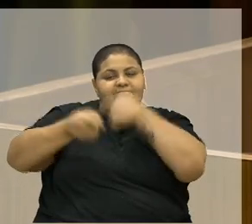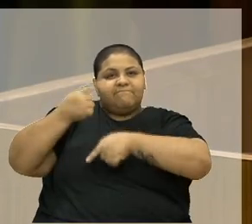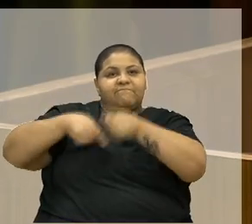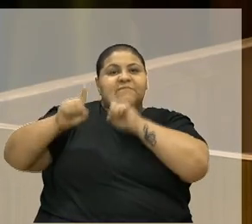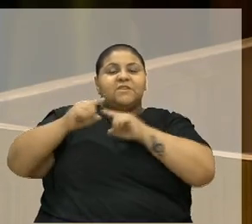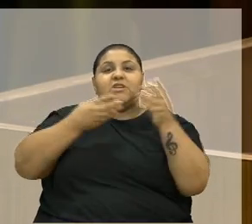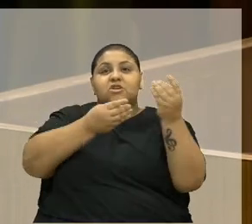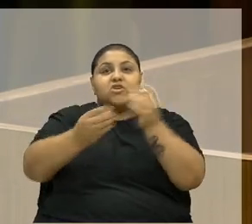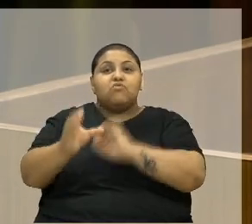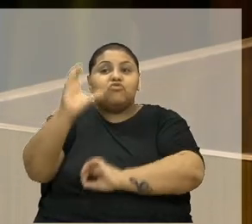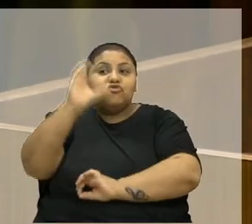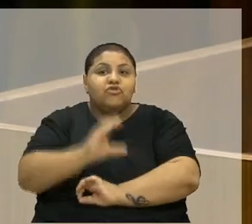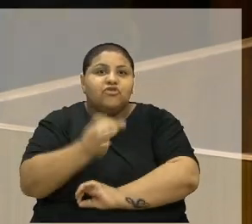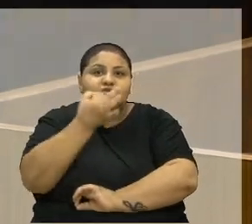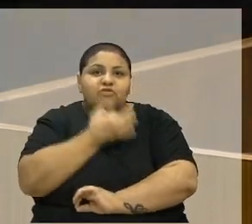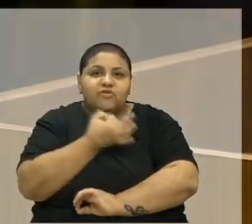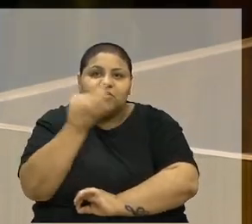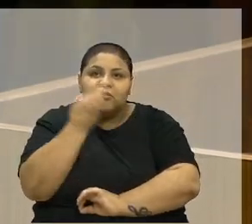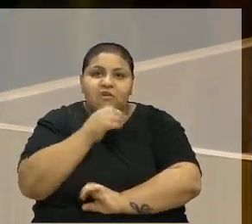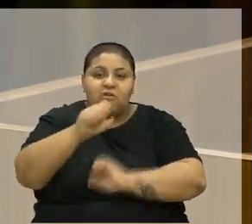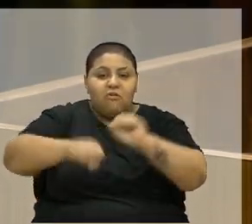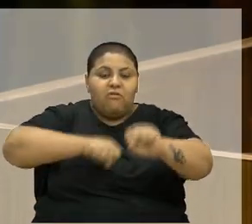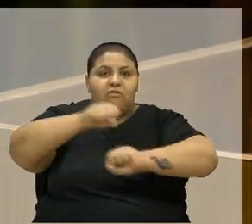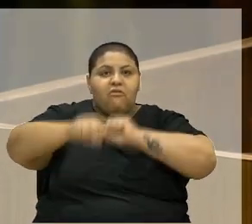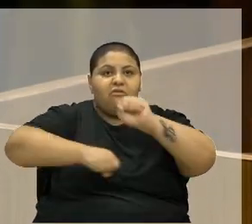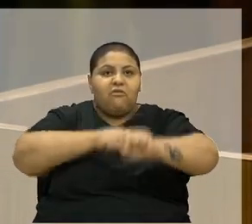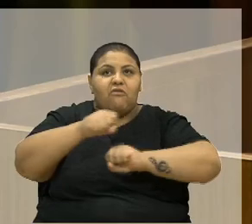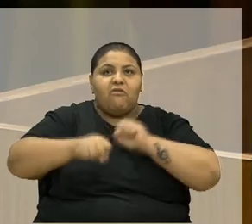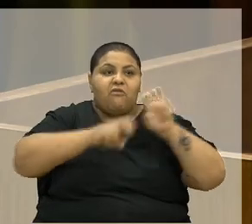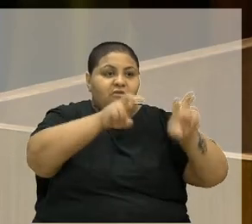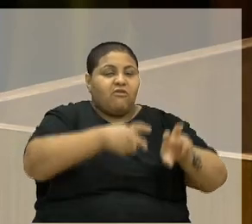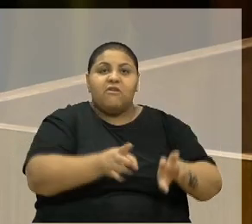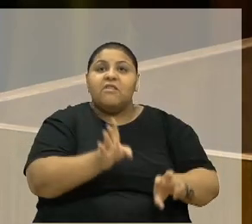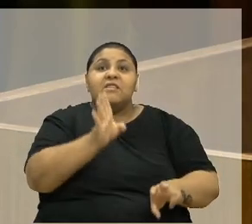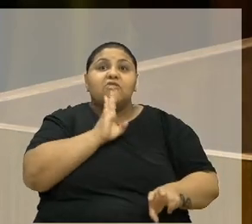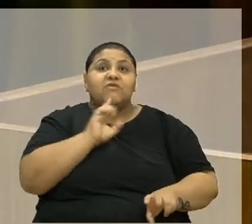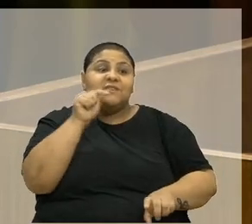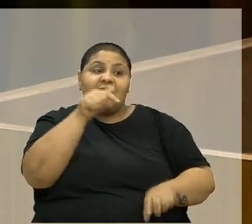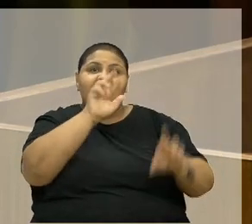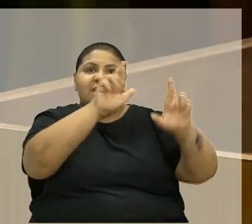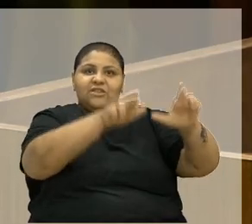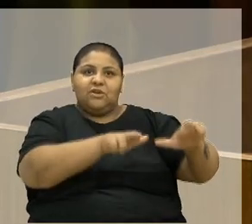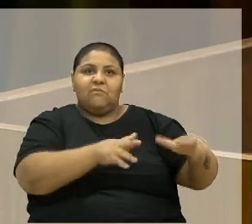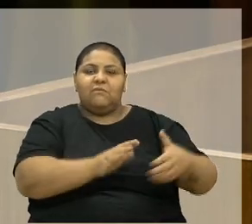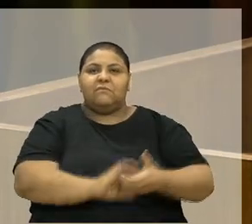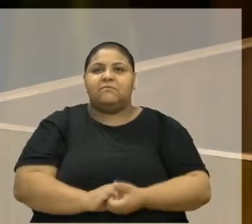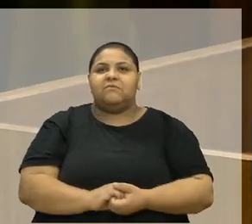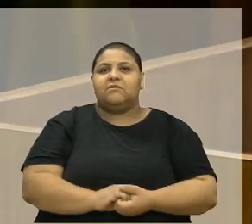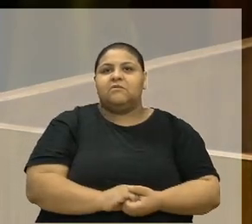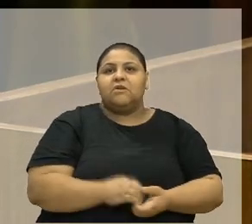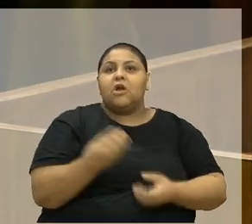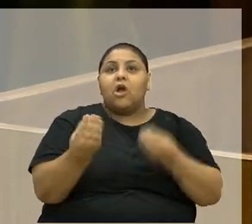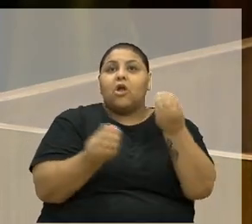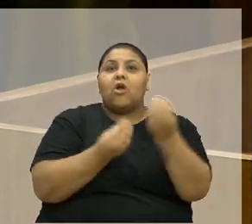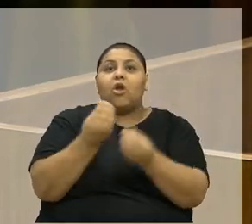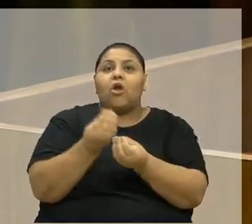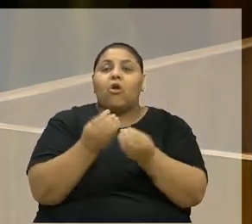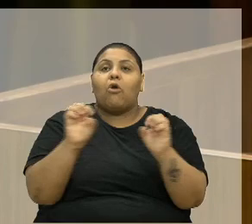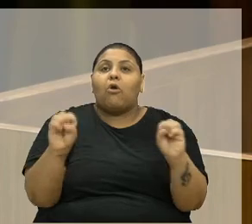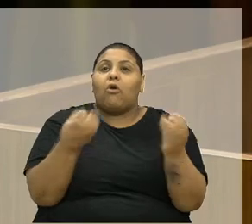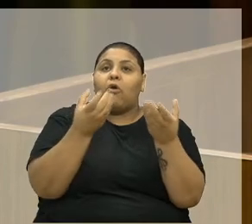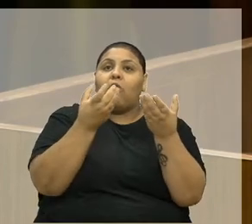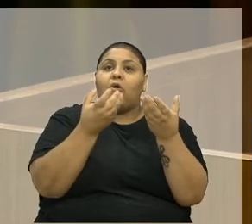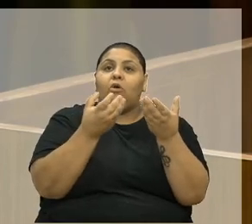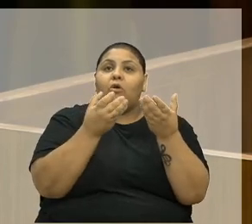caxienses inclusive que estavam pedalando lá em Vila Oliva não conheciam aquela região e como né o evento terminou